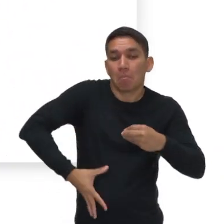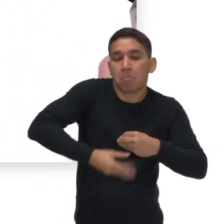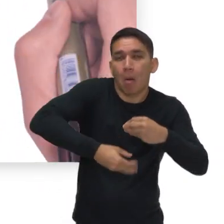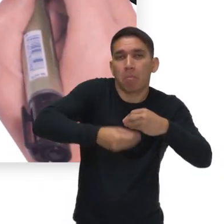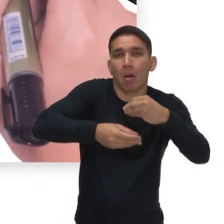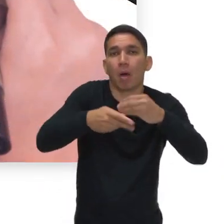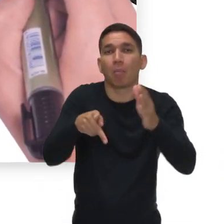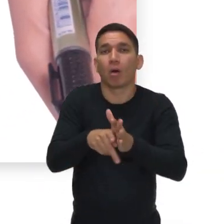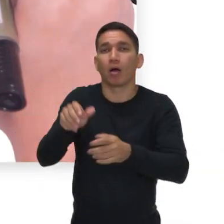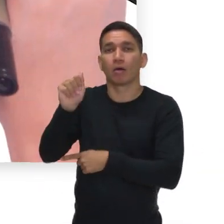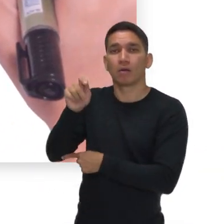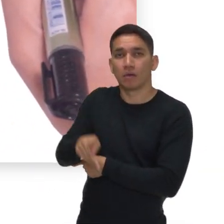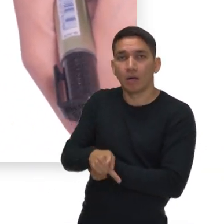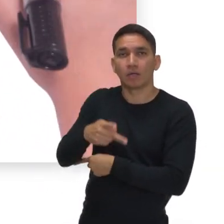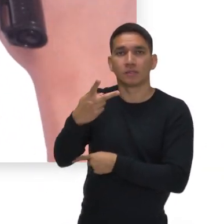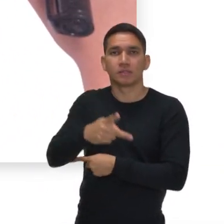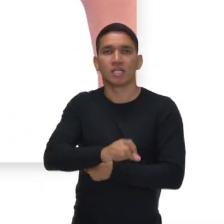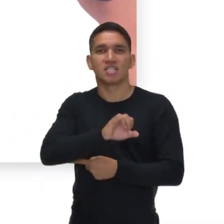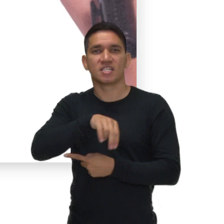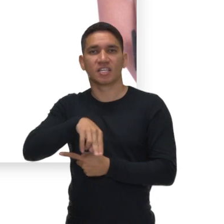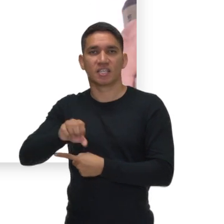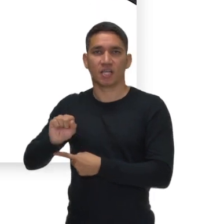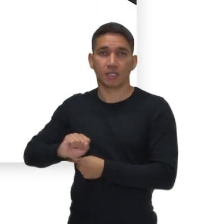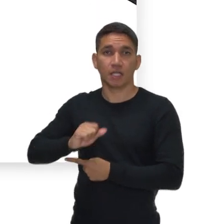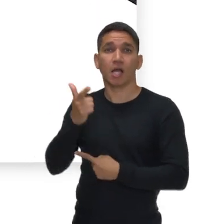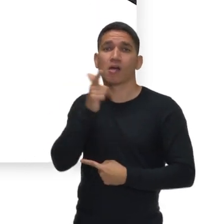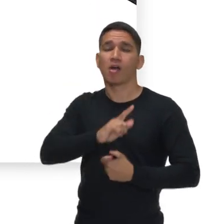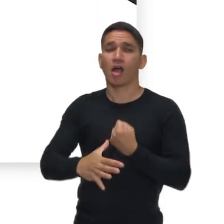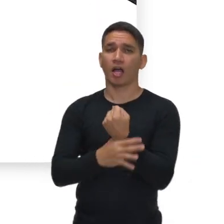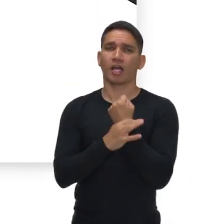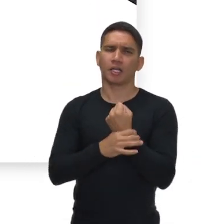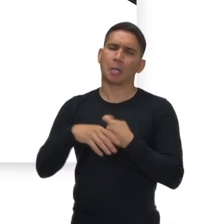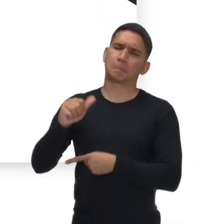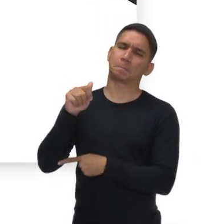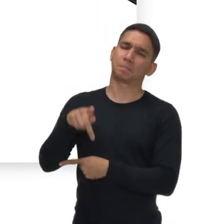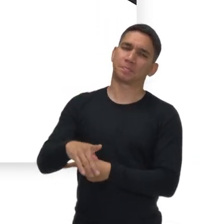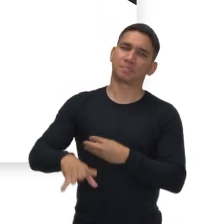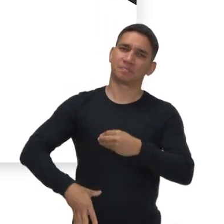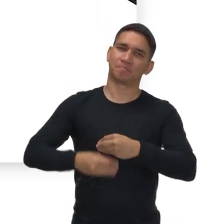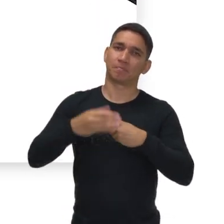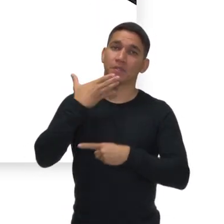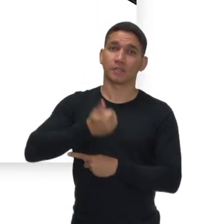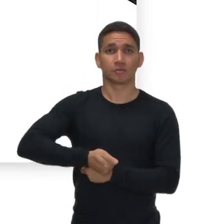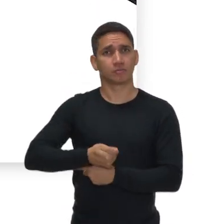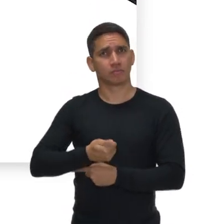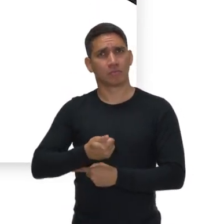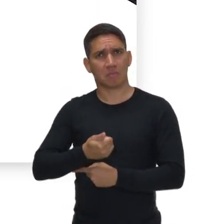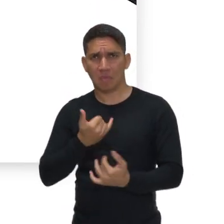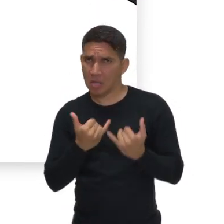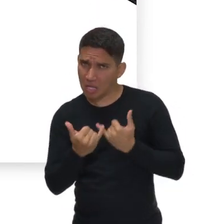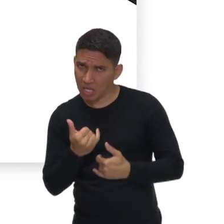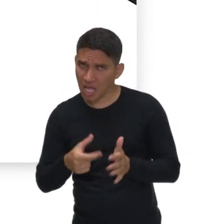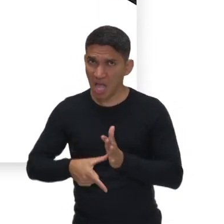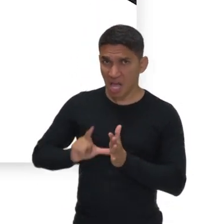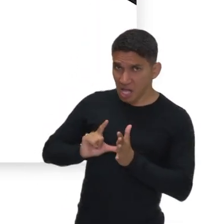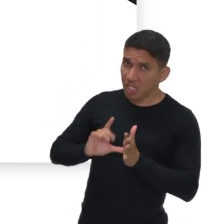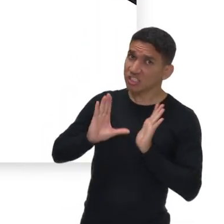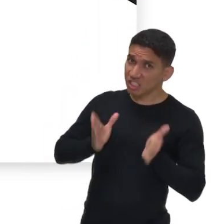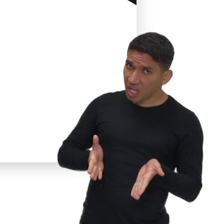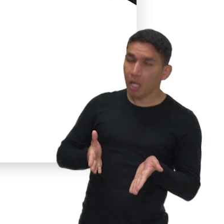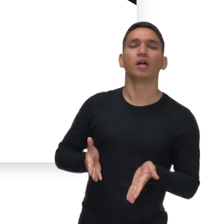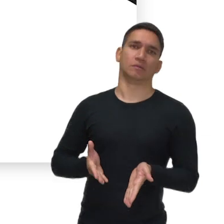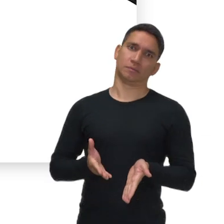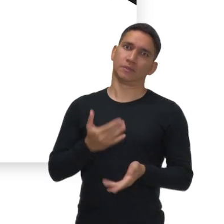de complementar a previdência social, garantindo uma renda extra na sua aposentadoria. Parece